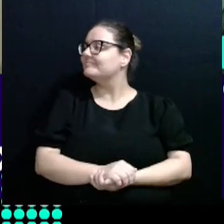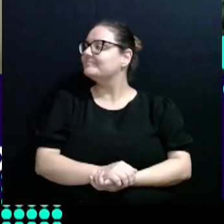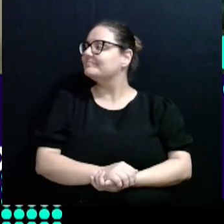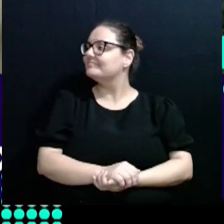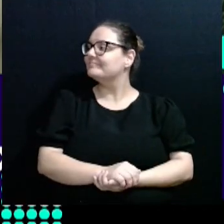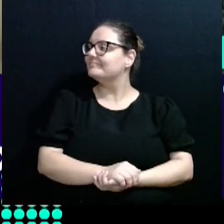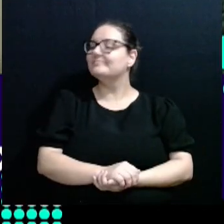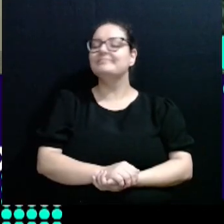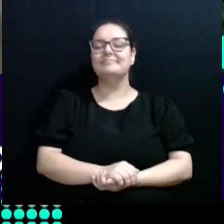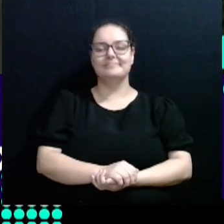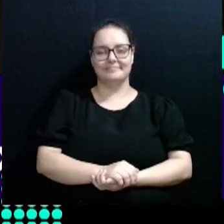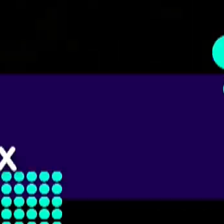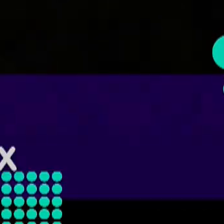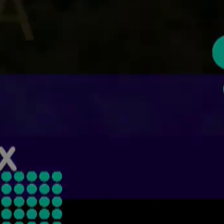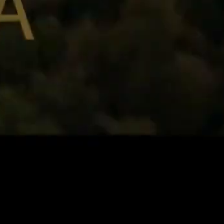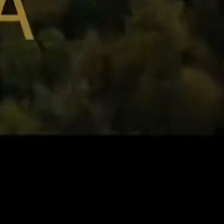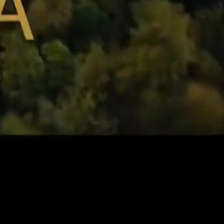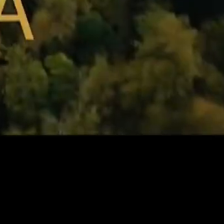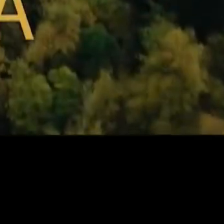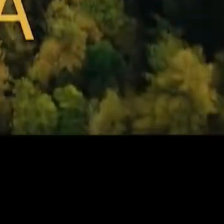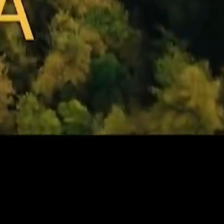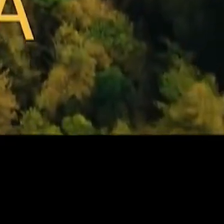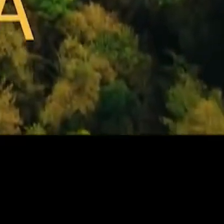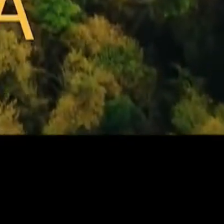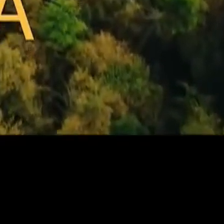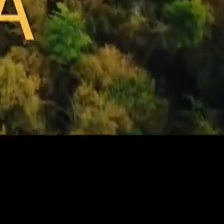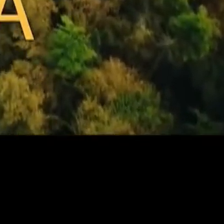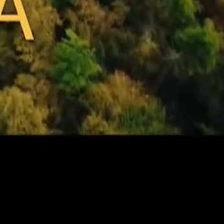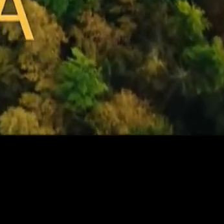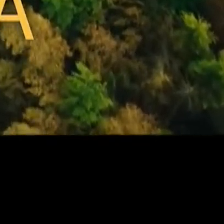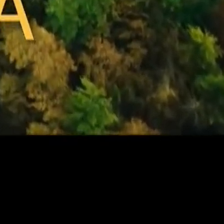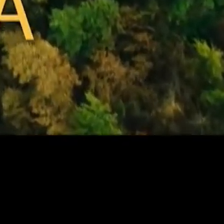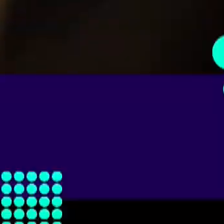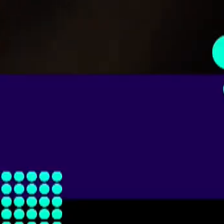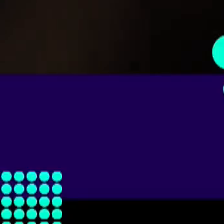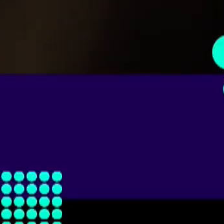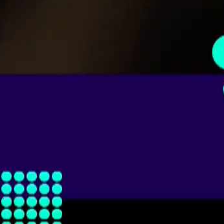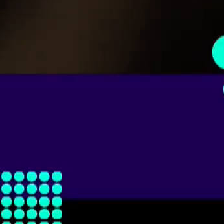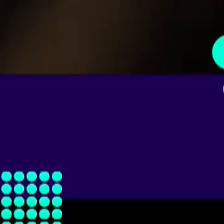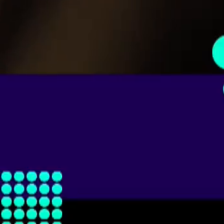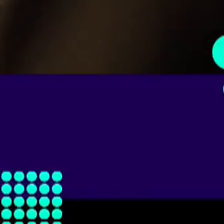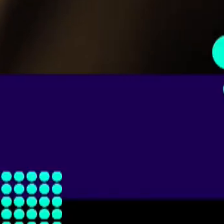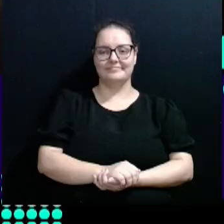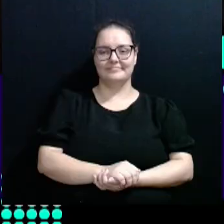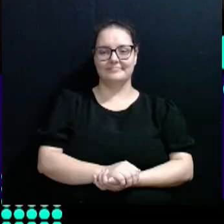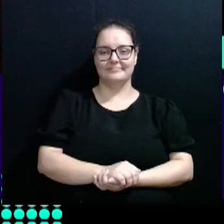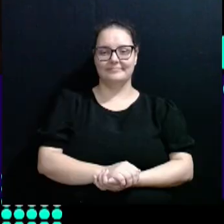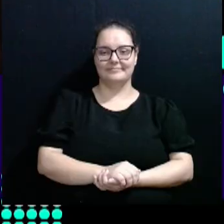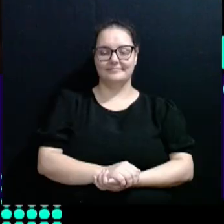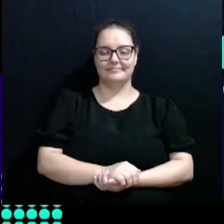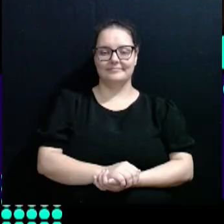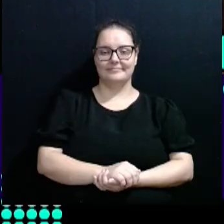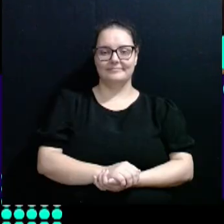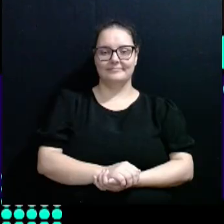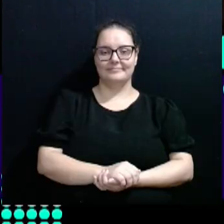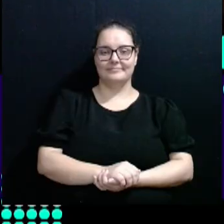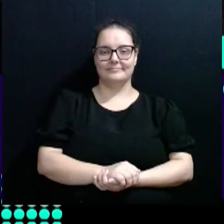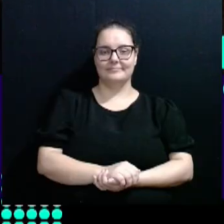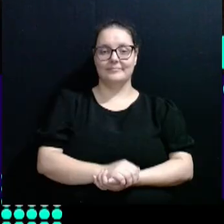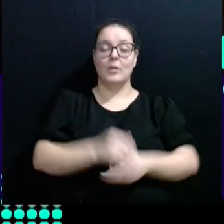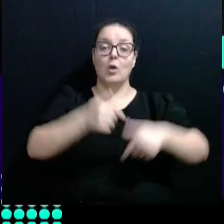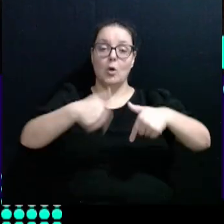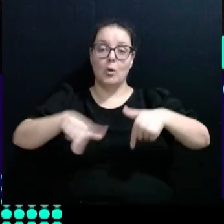te chamar de Lua. O Menino e o Panda. No Miss Campinas, nesta sexta-feira,